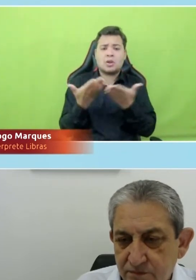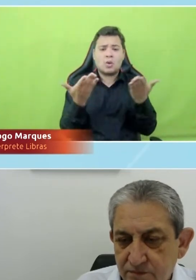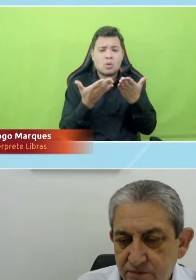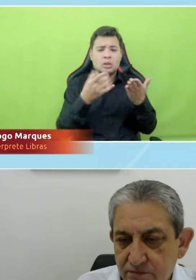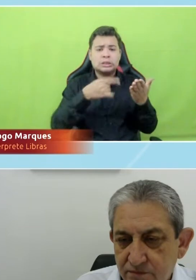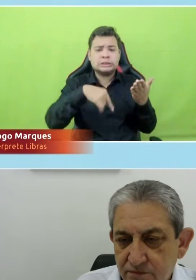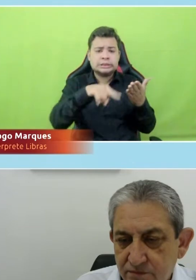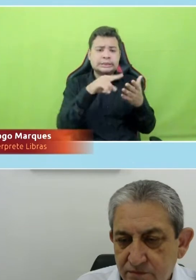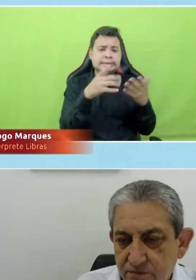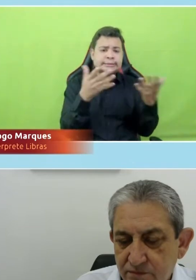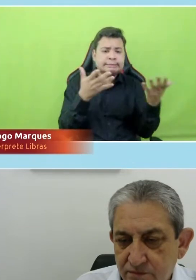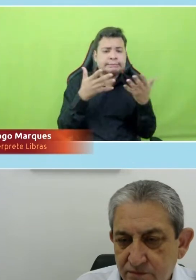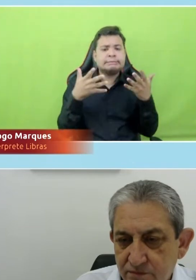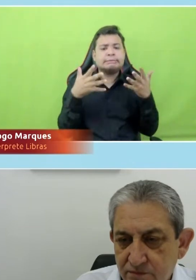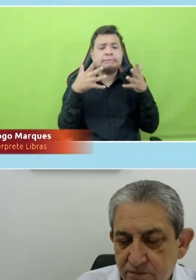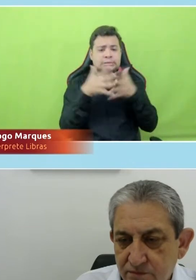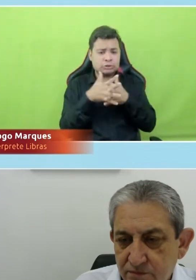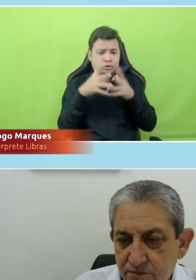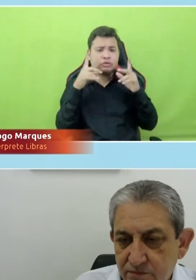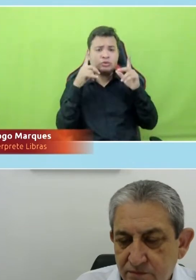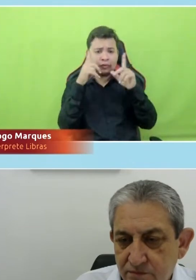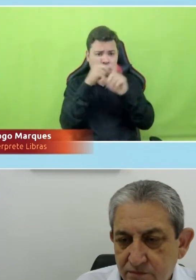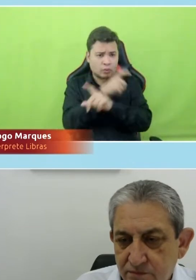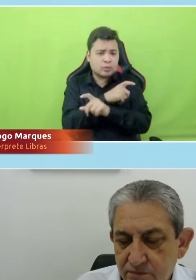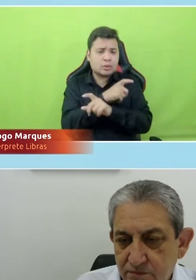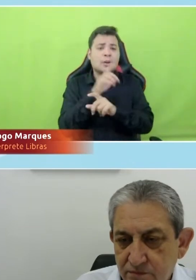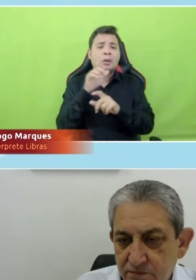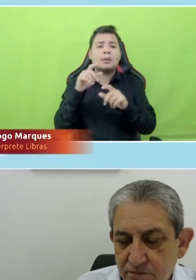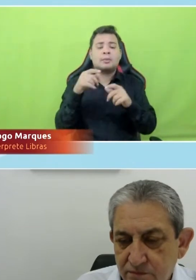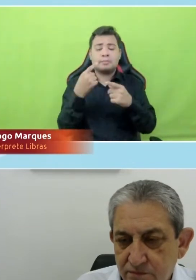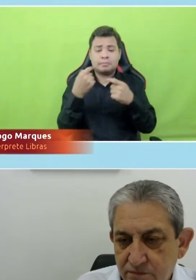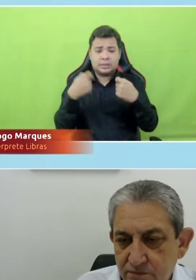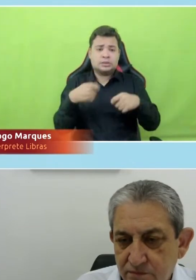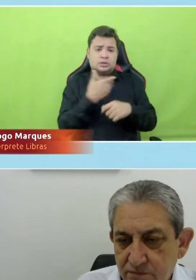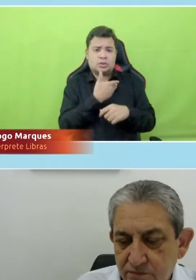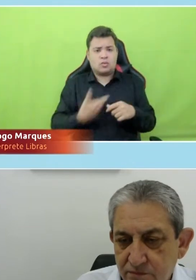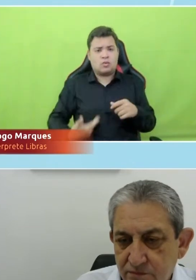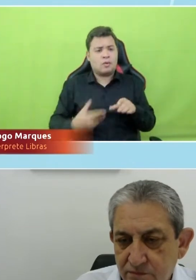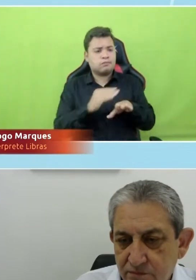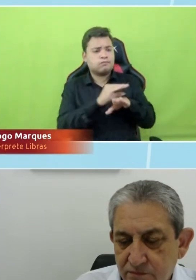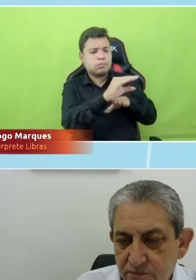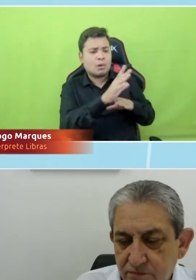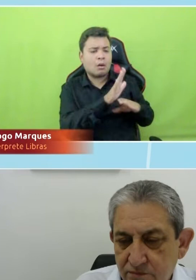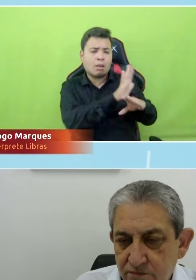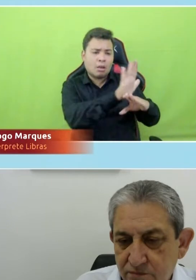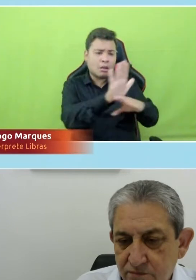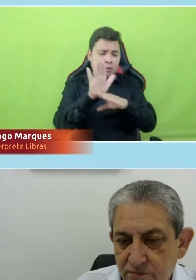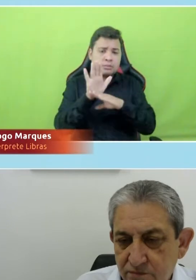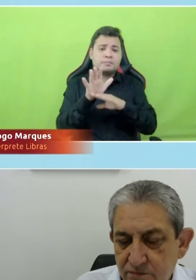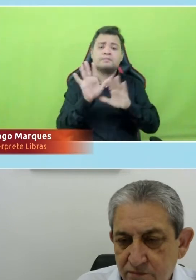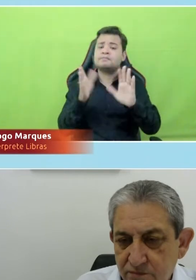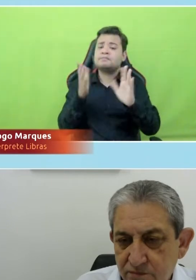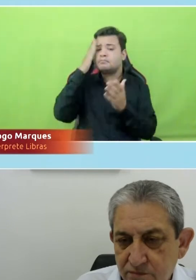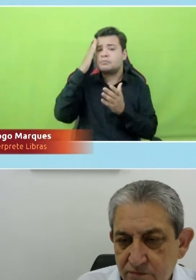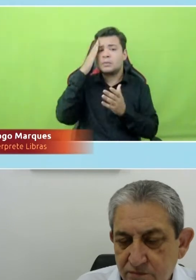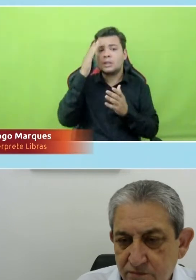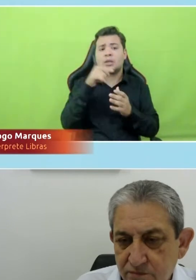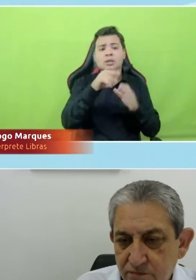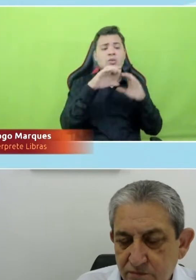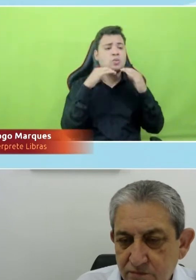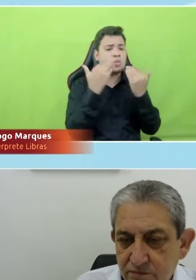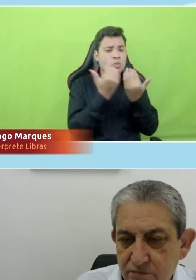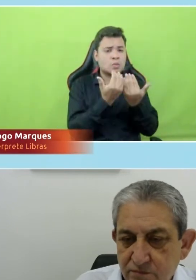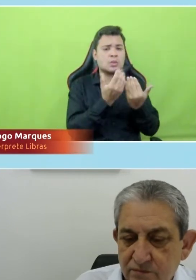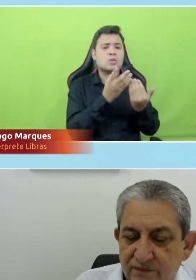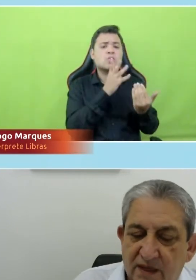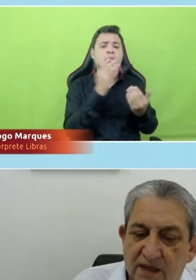de certo auxílio do poder público. Queria que você falasse um pouquinho da importância, então, de conhecer essa comunidade para que a gente possa auxiliar no desenvolvimento